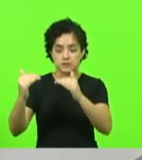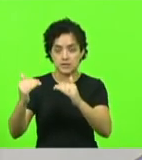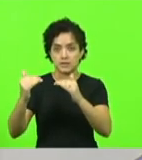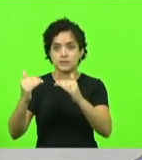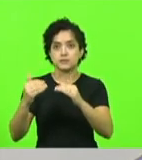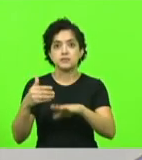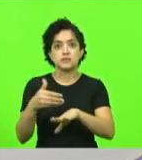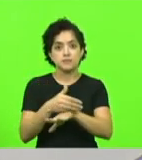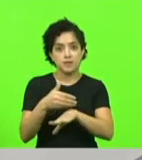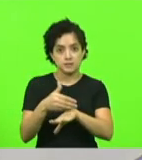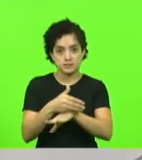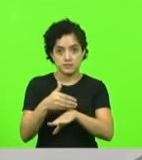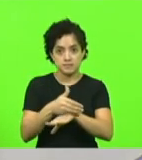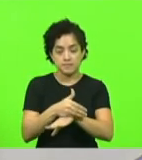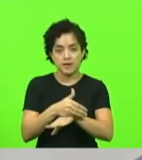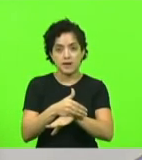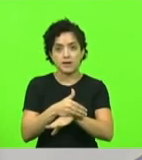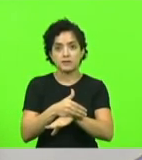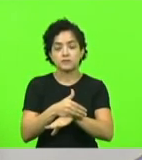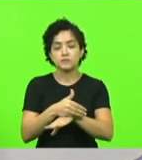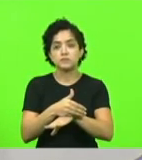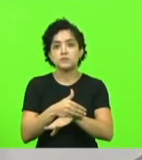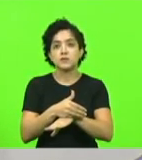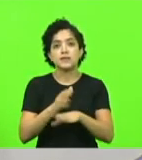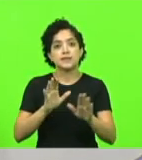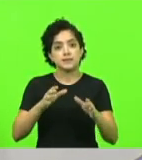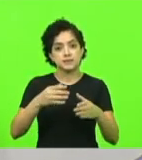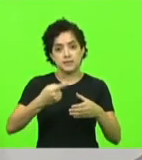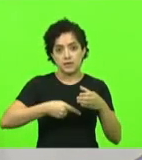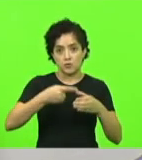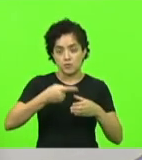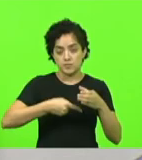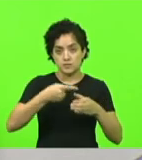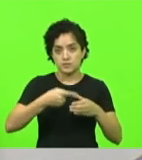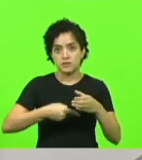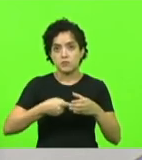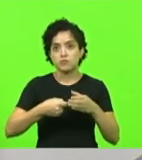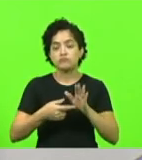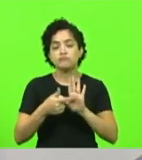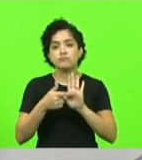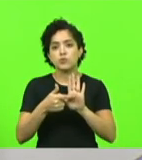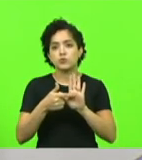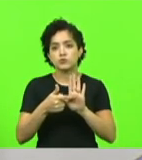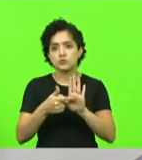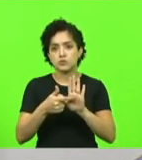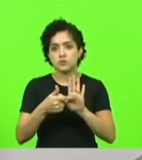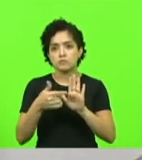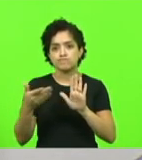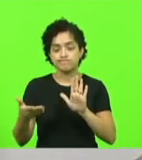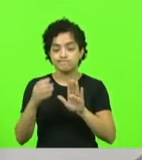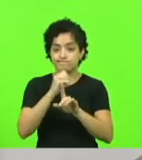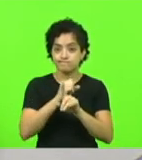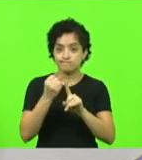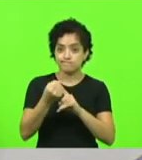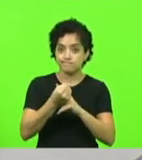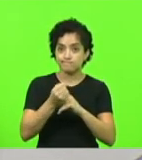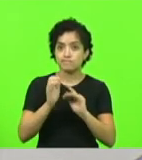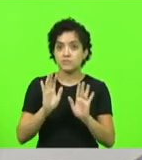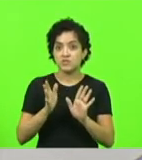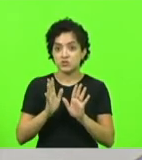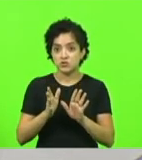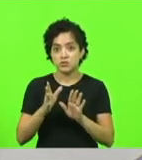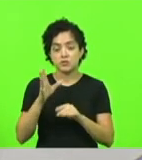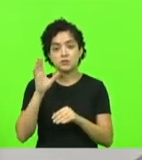pela comissão durante os 60 dias demonstraram algo que a sociedade catarinense já está ouvindo